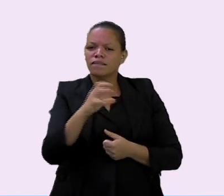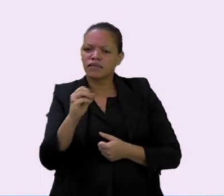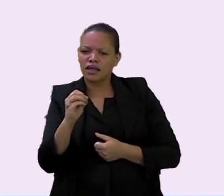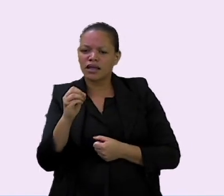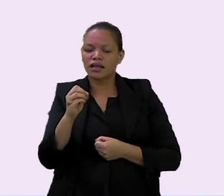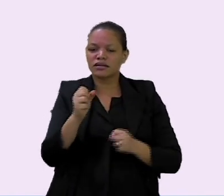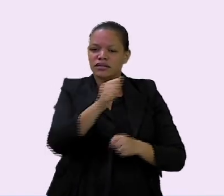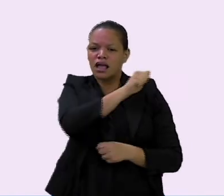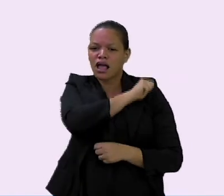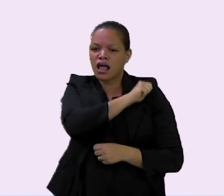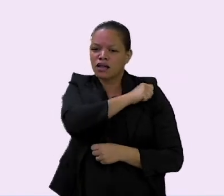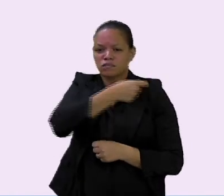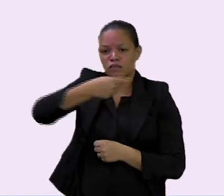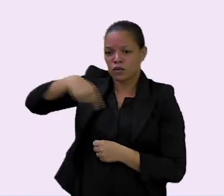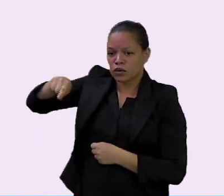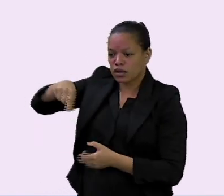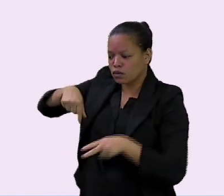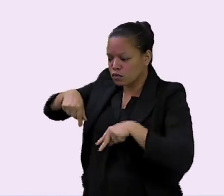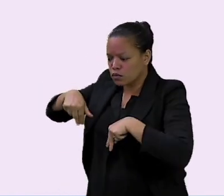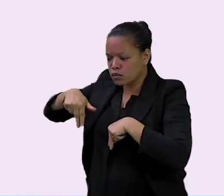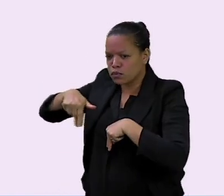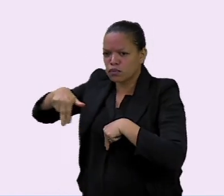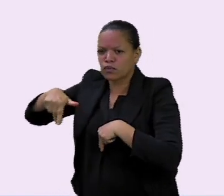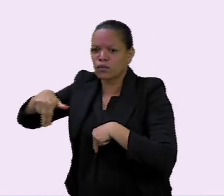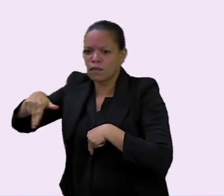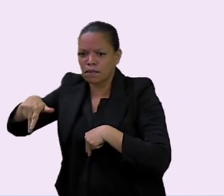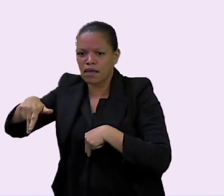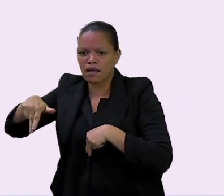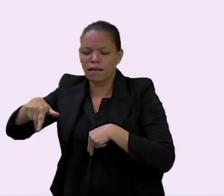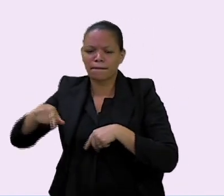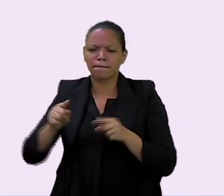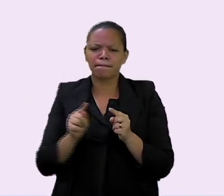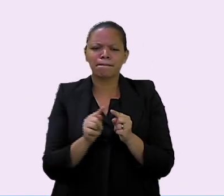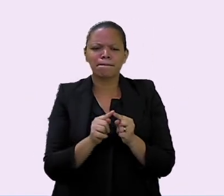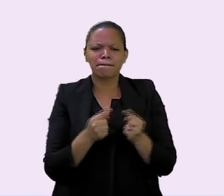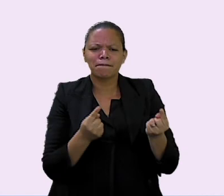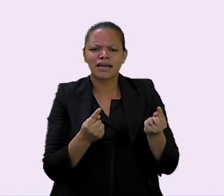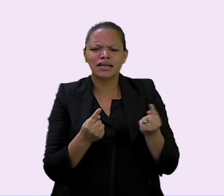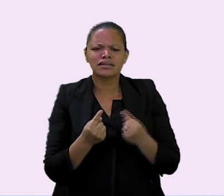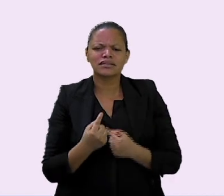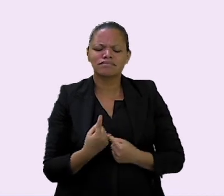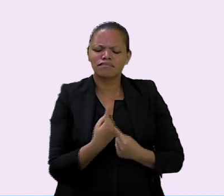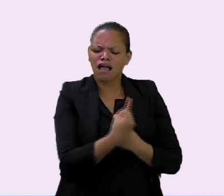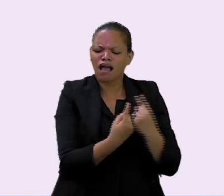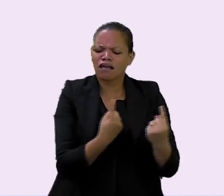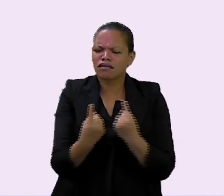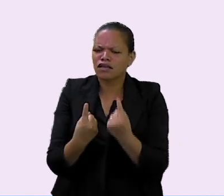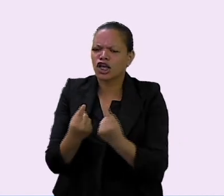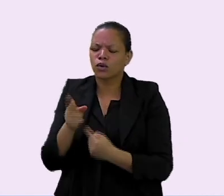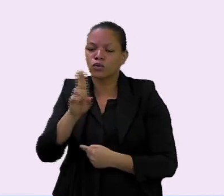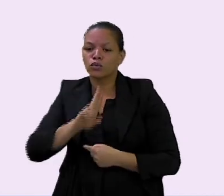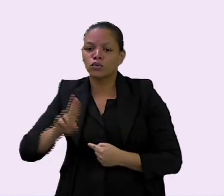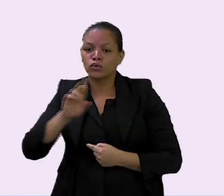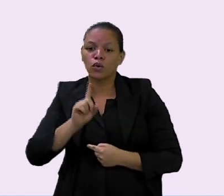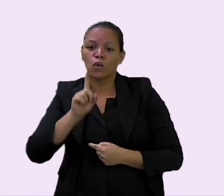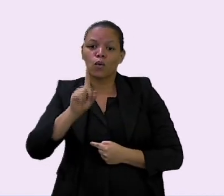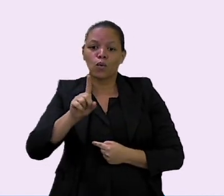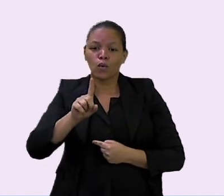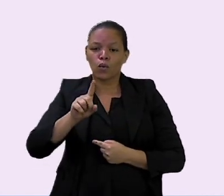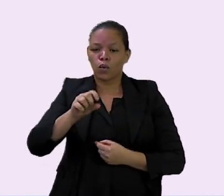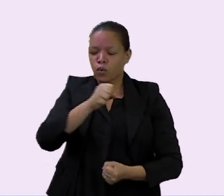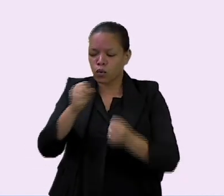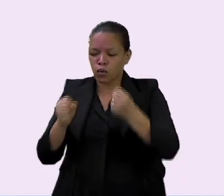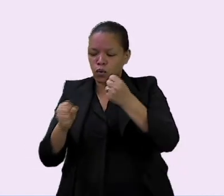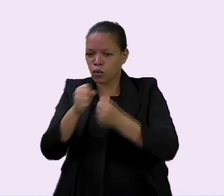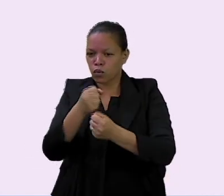cada aluno escolheu apenas um meio de transporte, responda: quantos alunos participaram desta